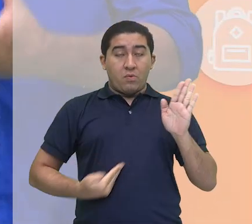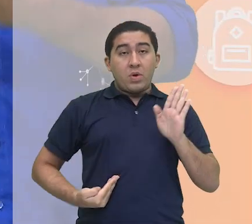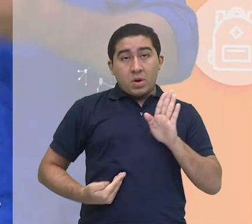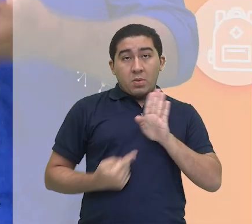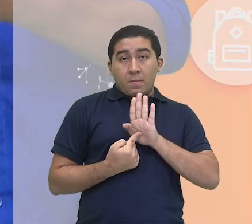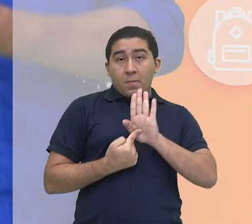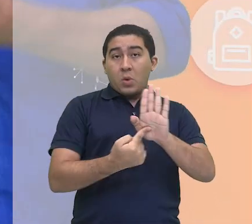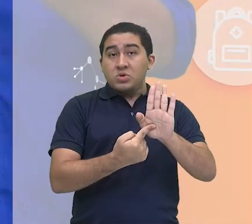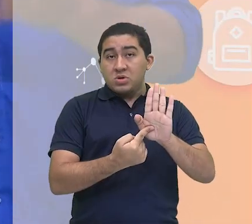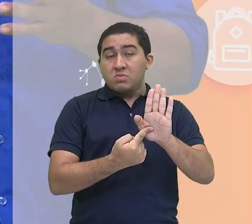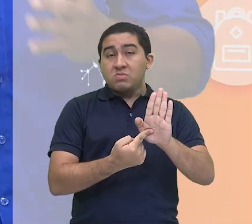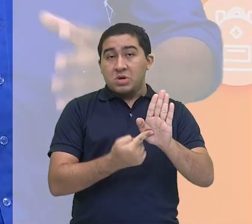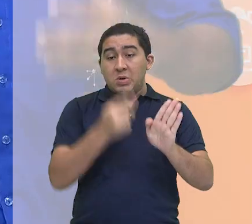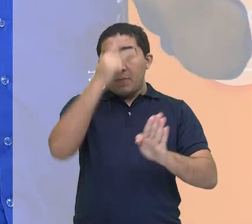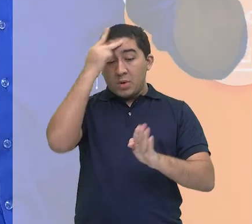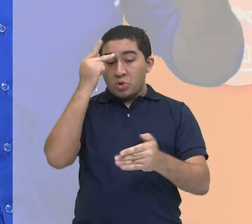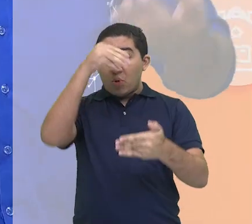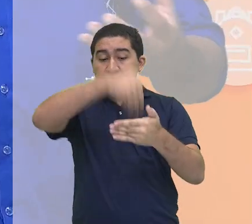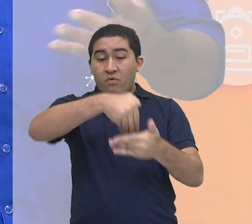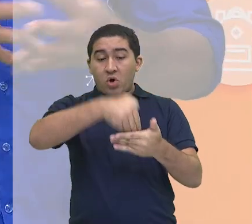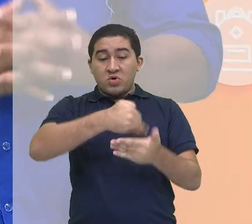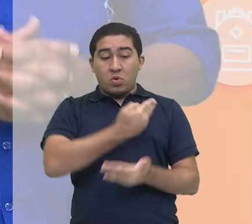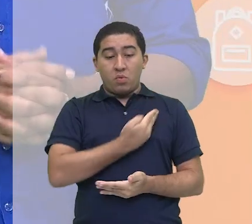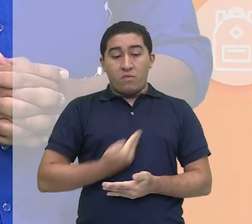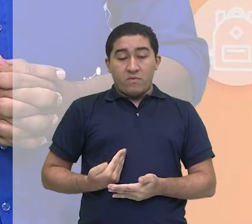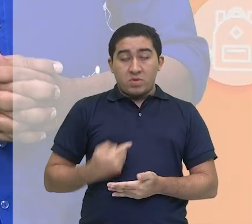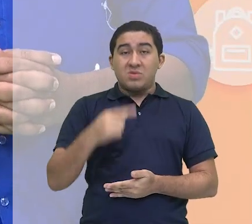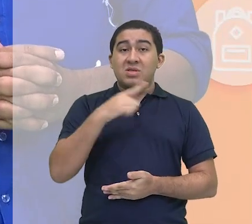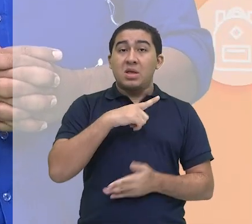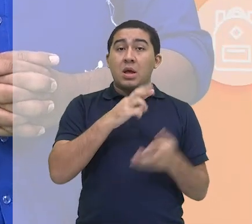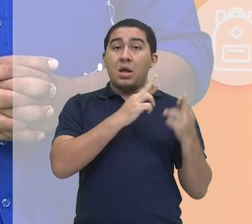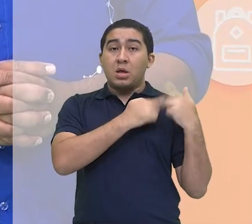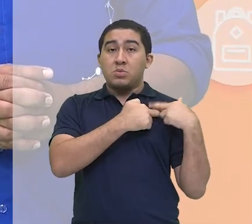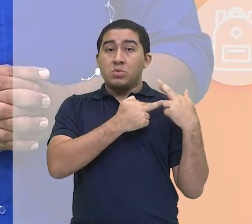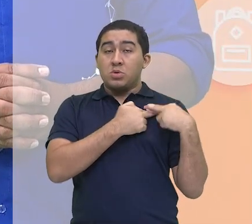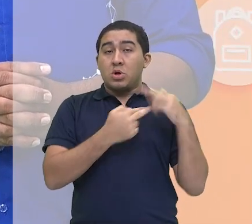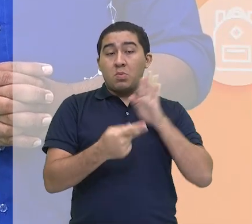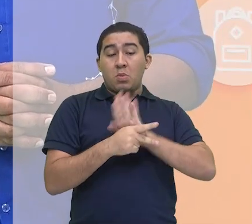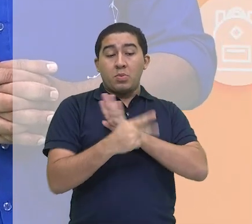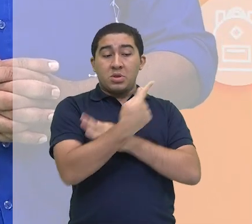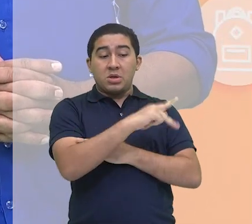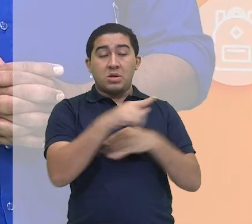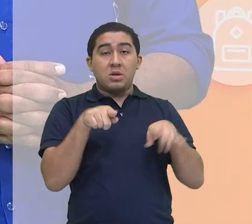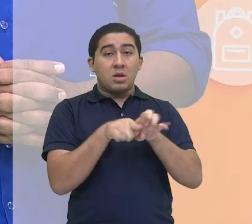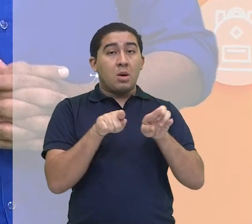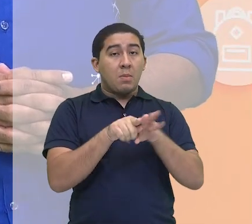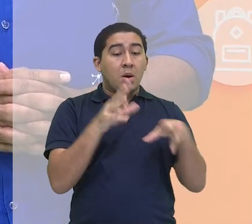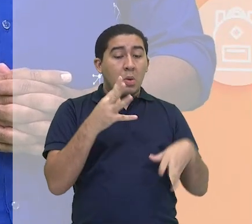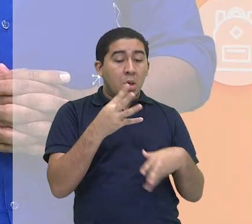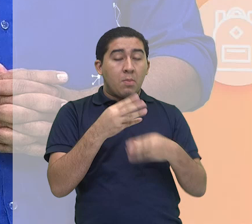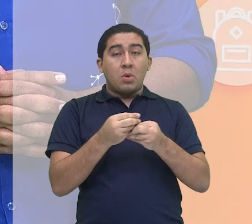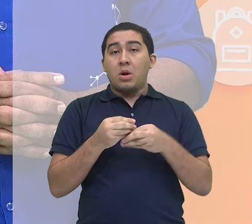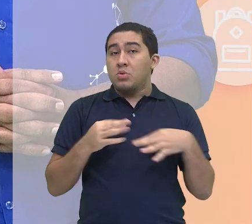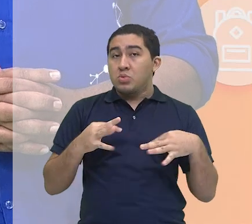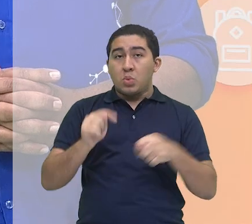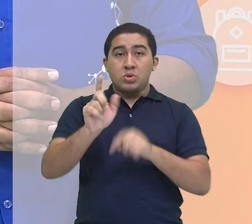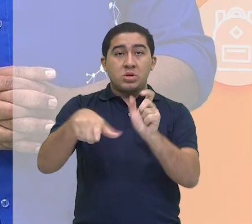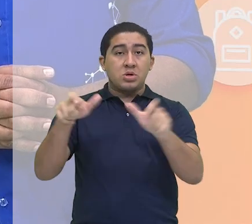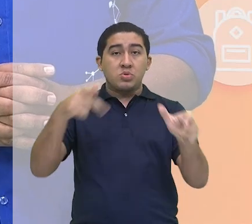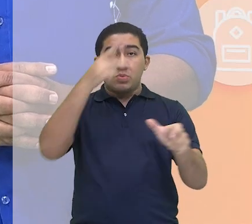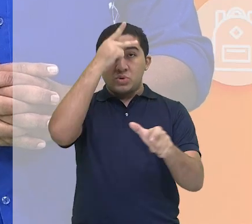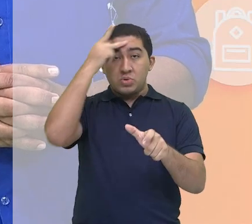foi eleito, colocado ali para exercer ali um papel e colaborar com todas as